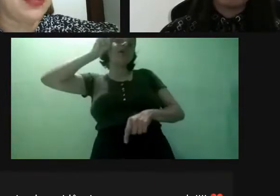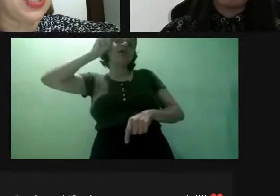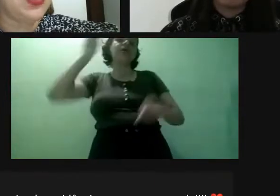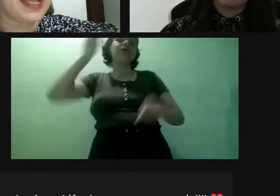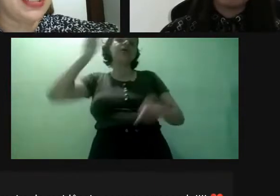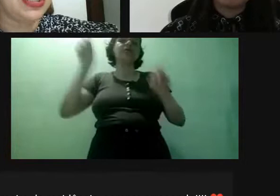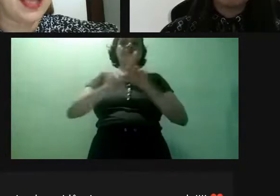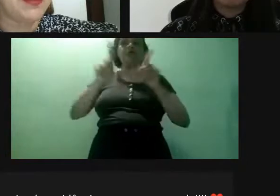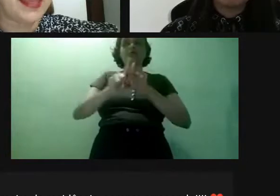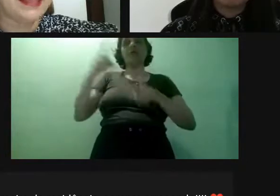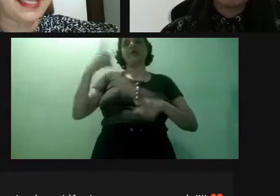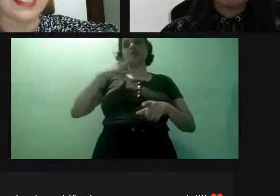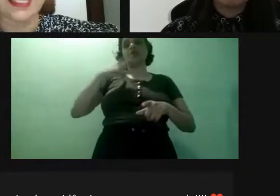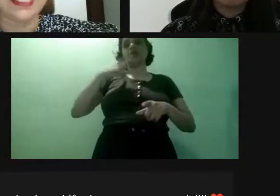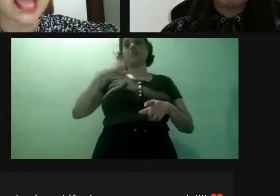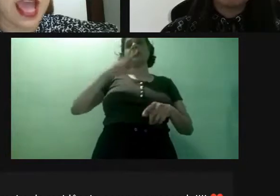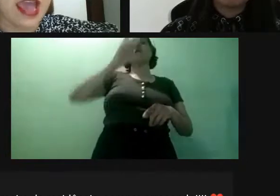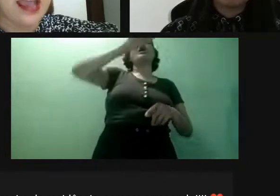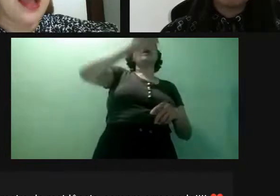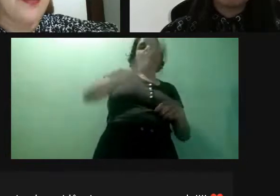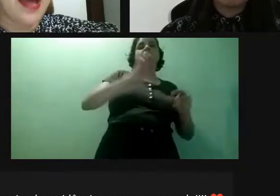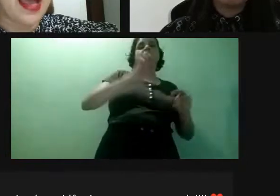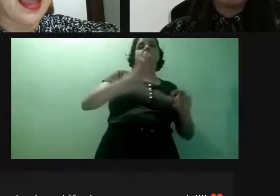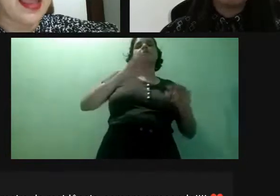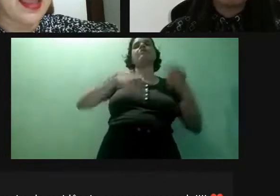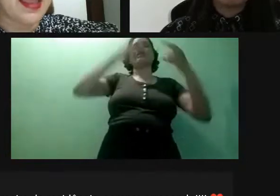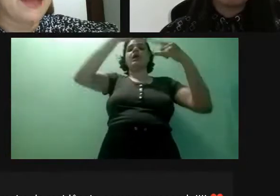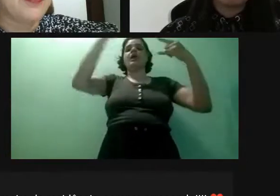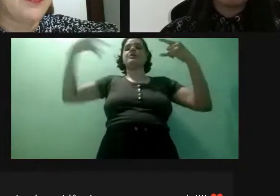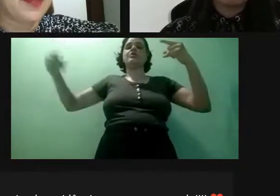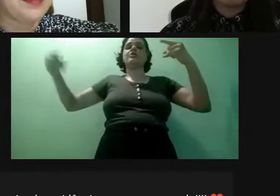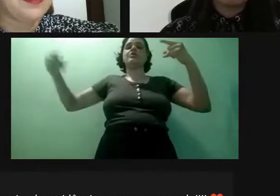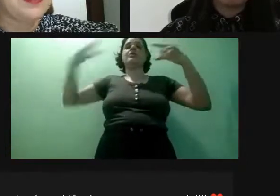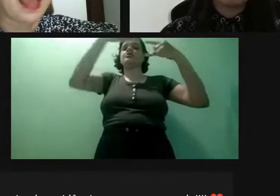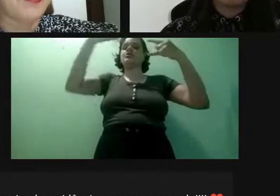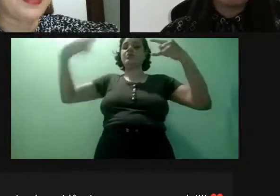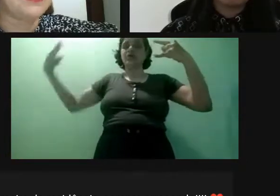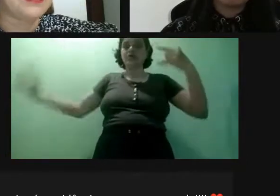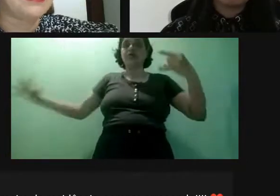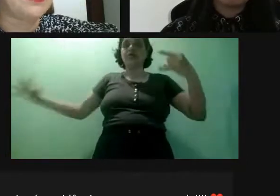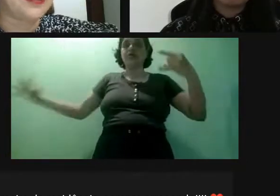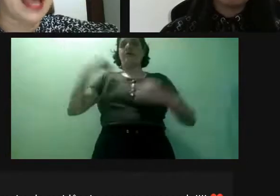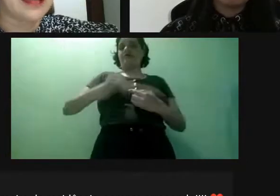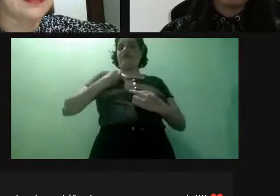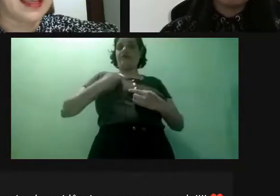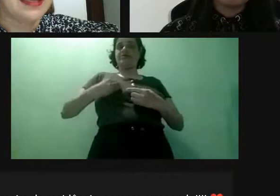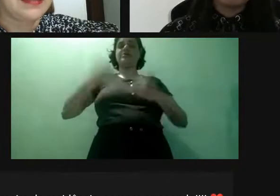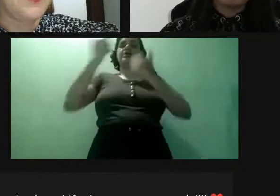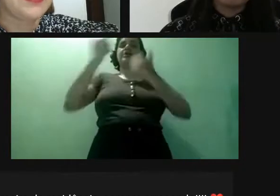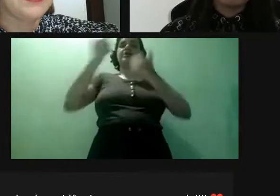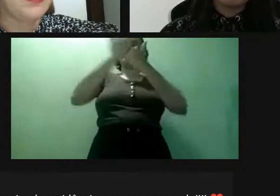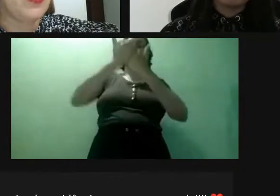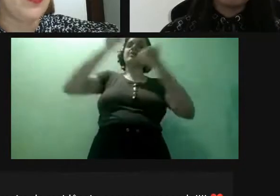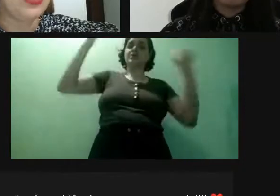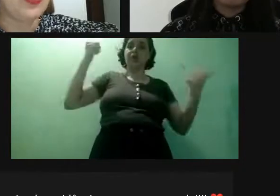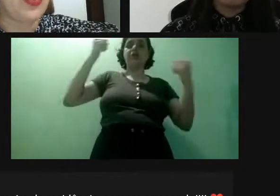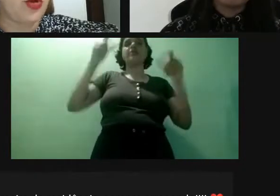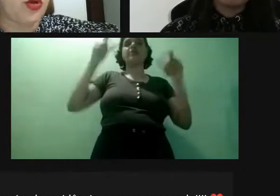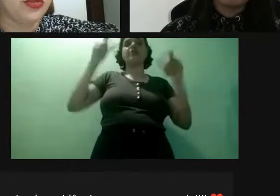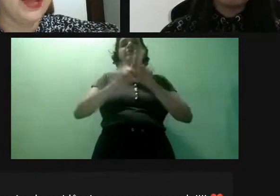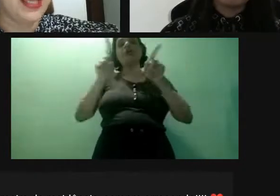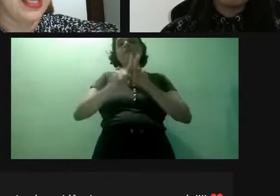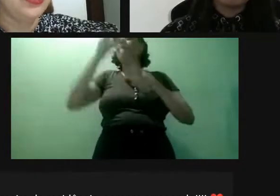o protagonismo LGBTQIA, vivências e representatividades. Então, vai ser